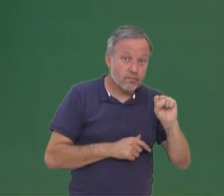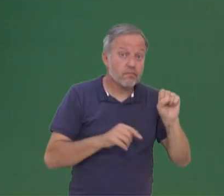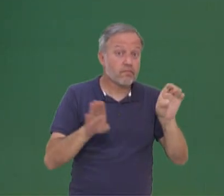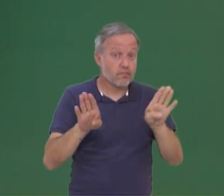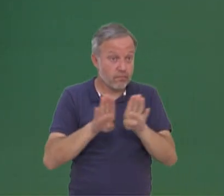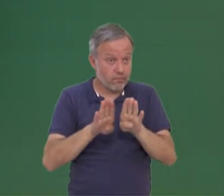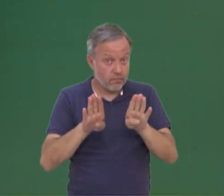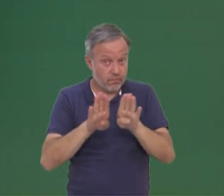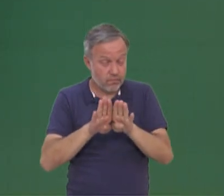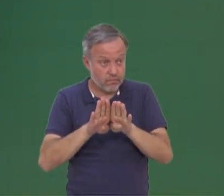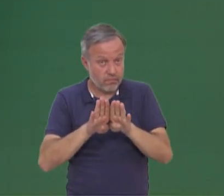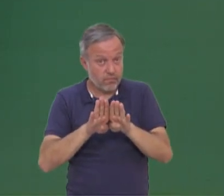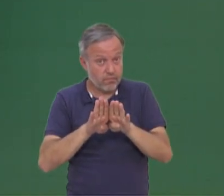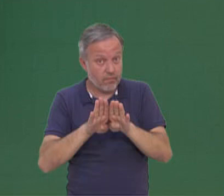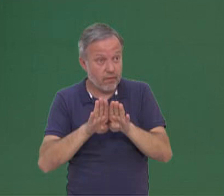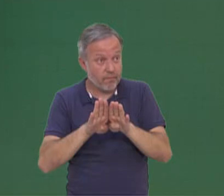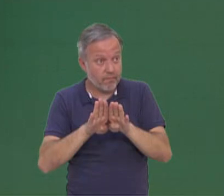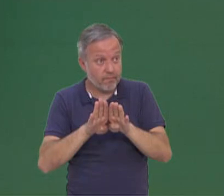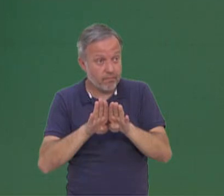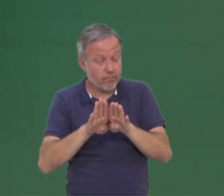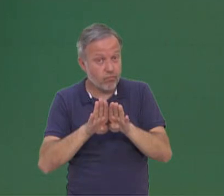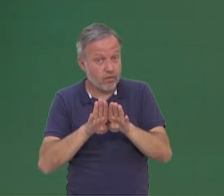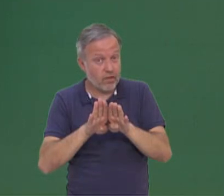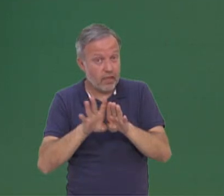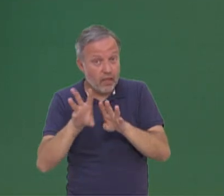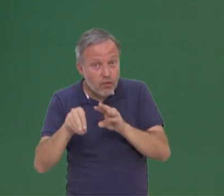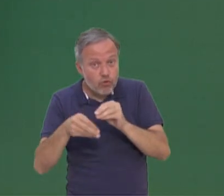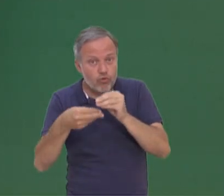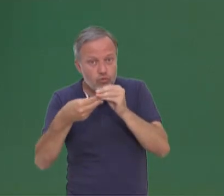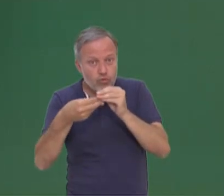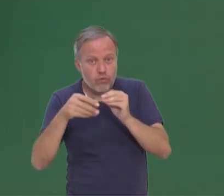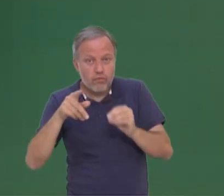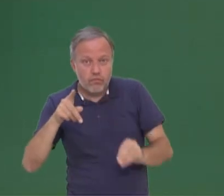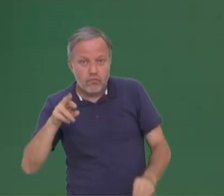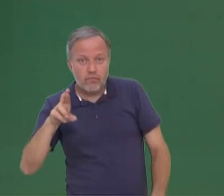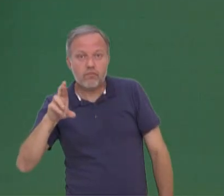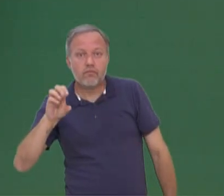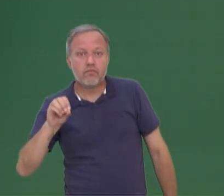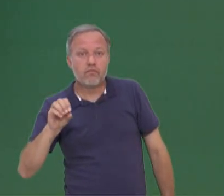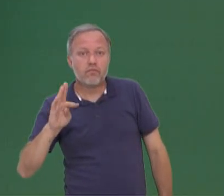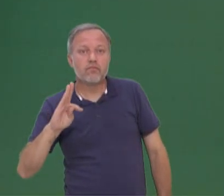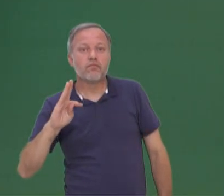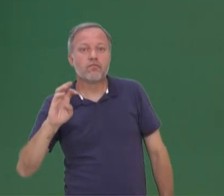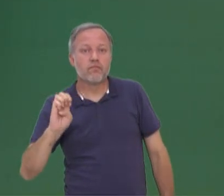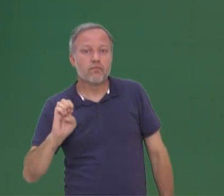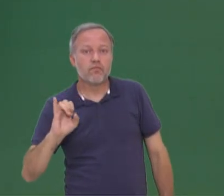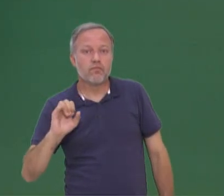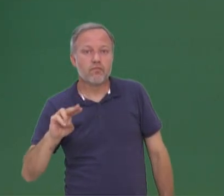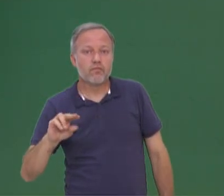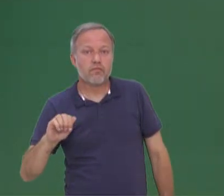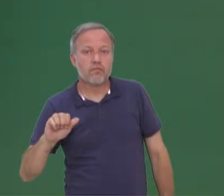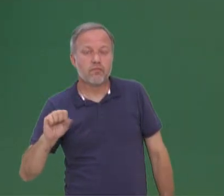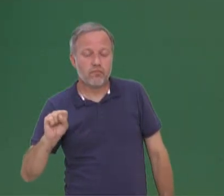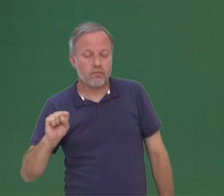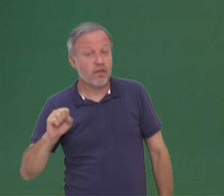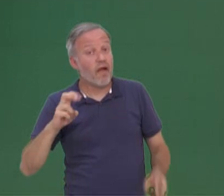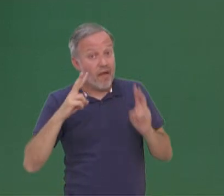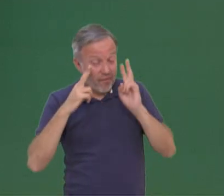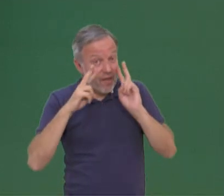tem proteínas inseridas. Poxa, professora, eu não lembrava dessa aula. Acesse as aulas pelo Google Classroom, assista novamente.